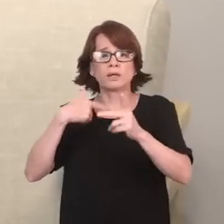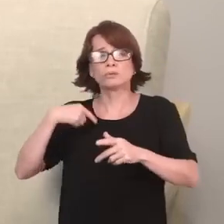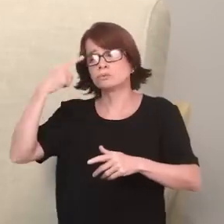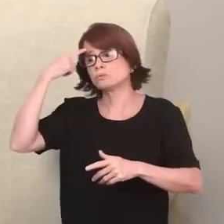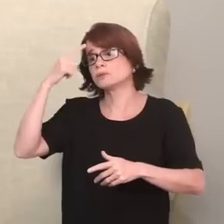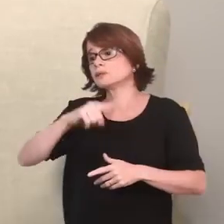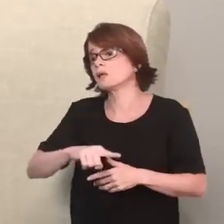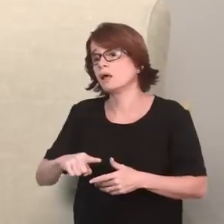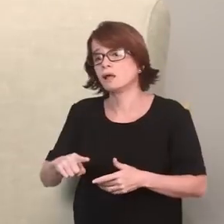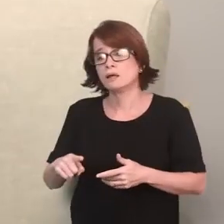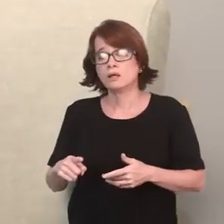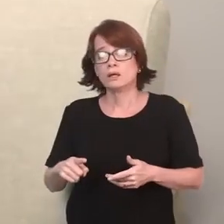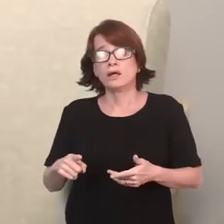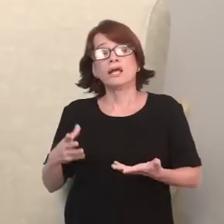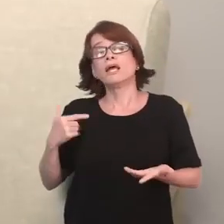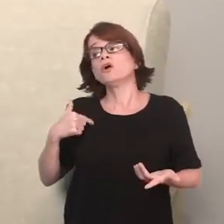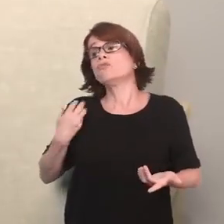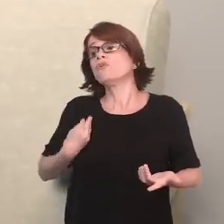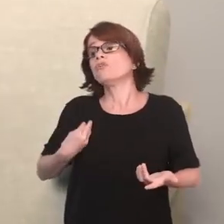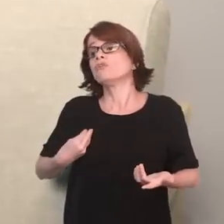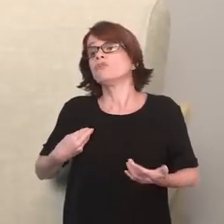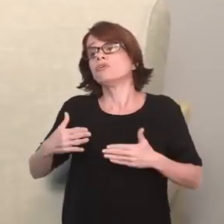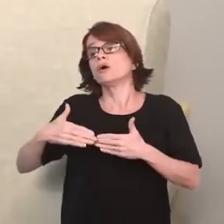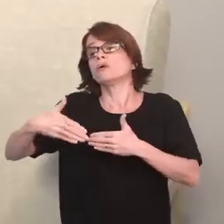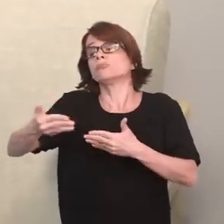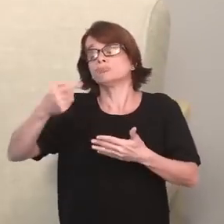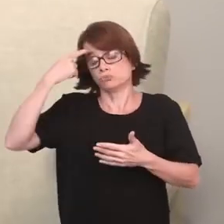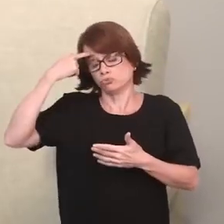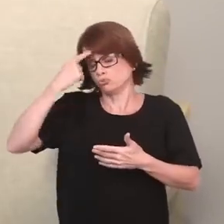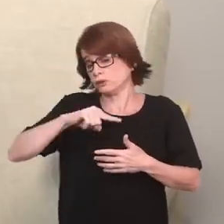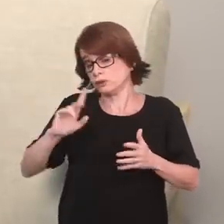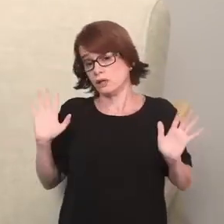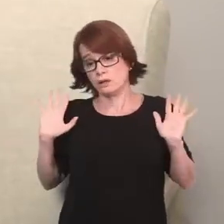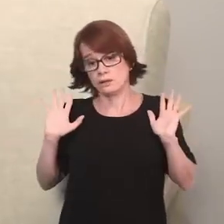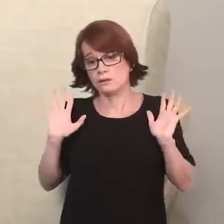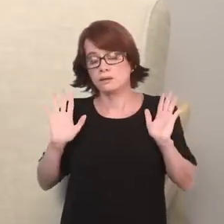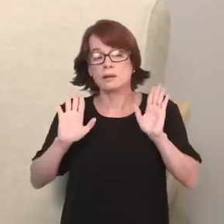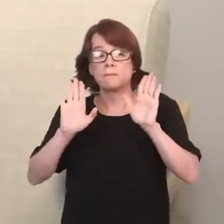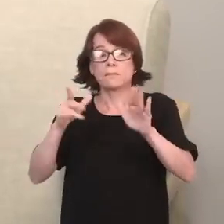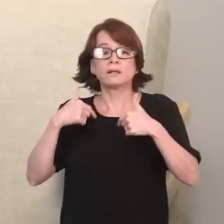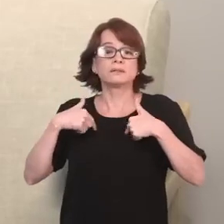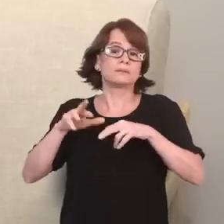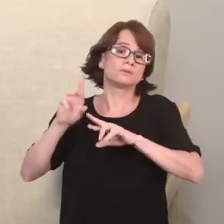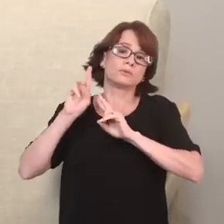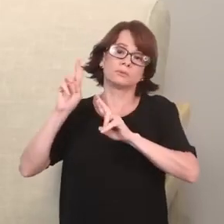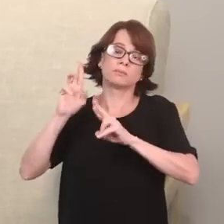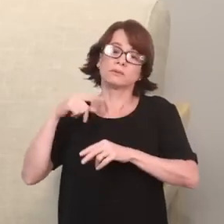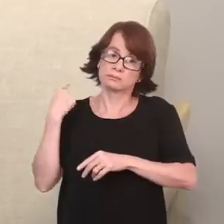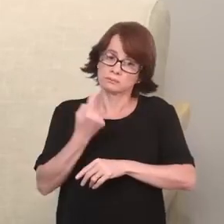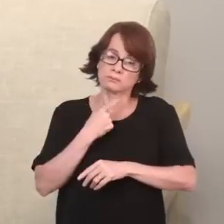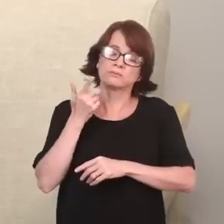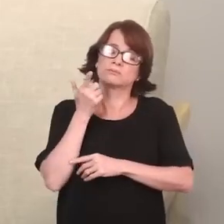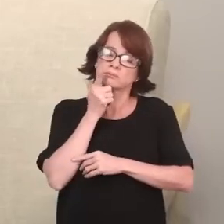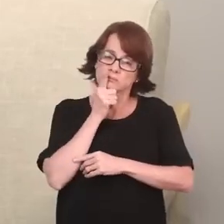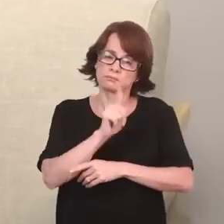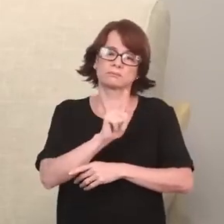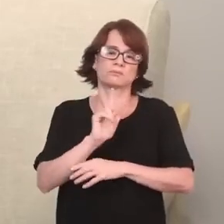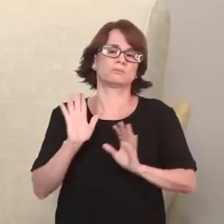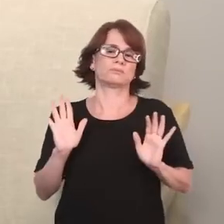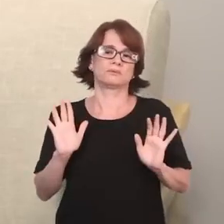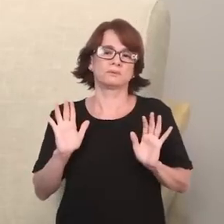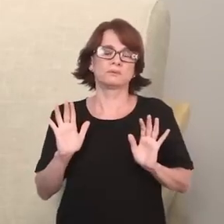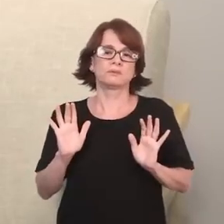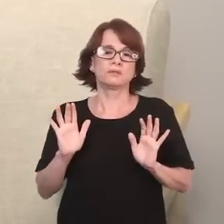sei nem quanto tempo eu continuarei por aqui, né? Mas eu espero ainda que a gente consiga, num tempo